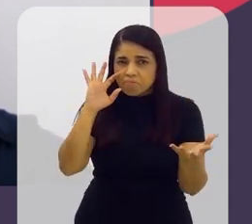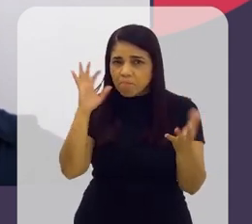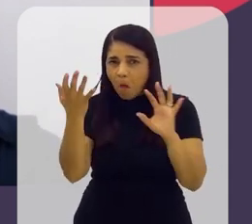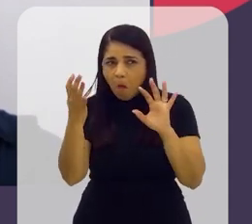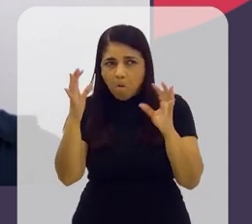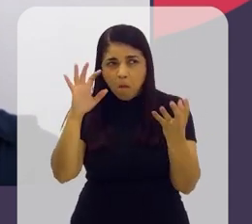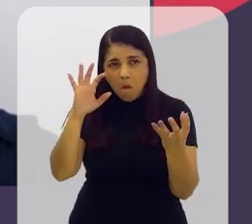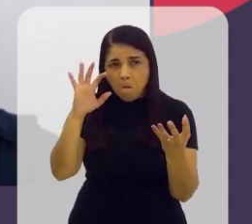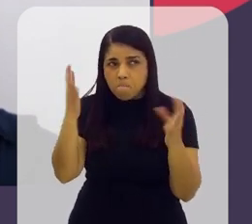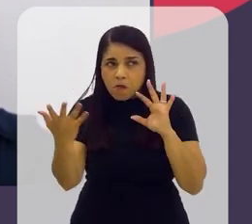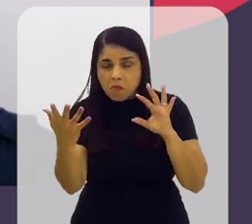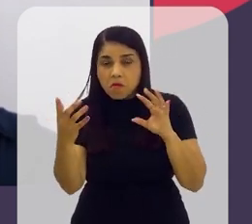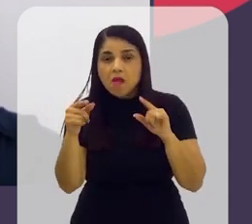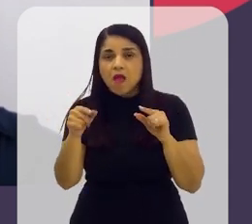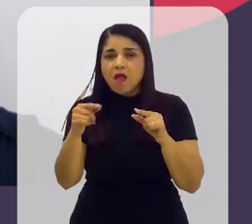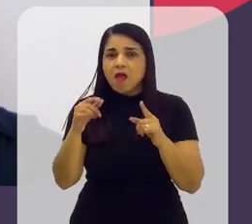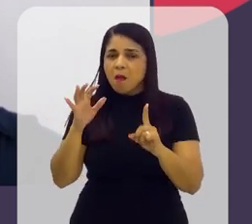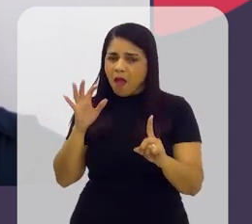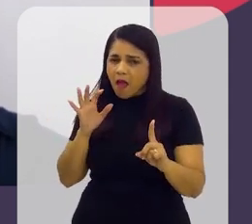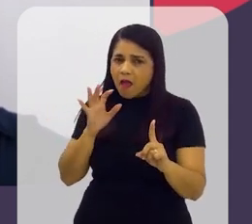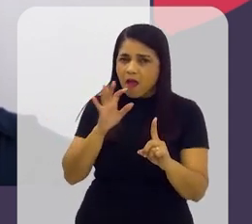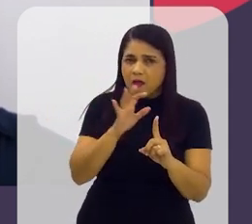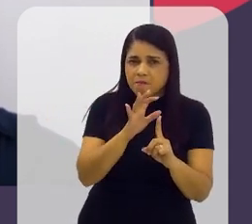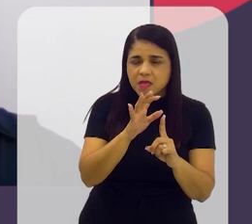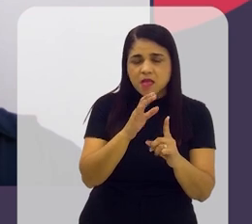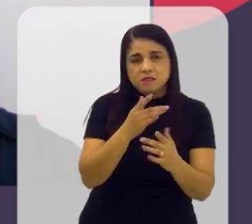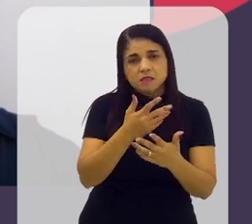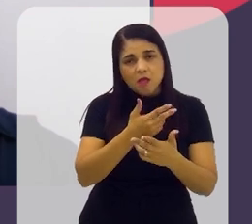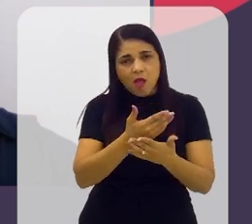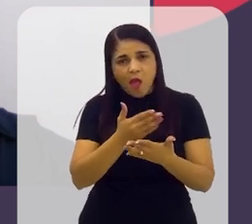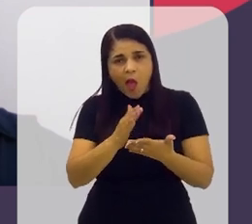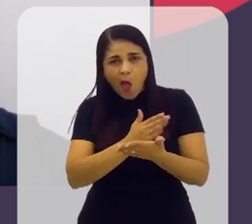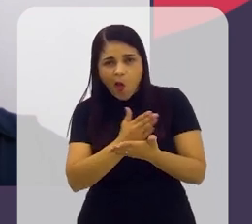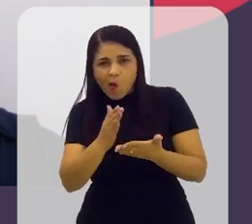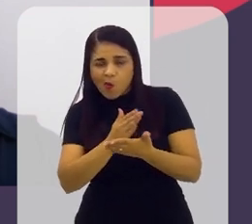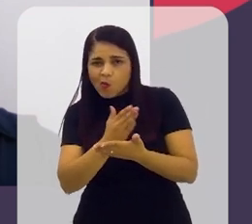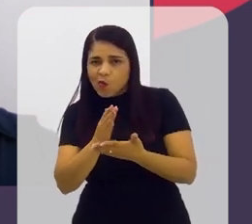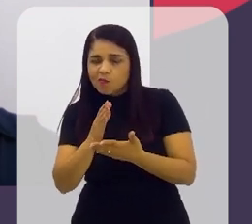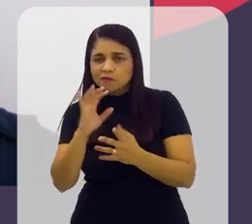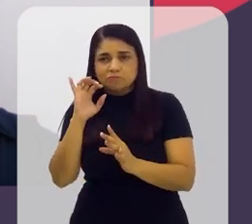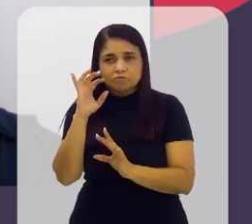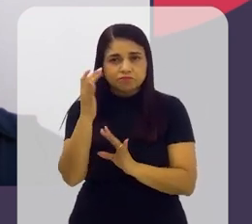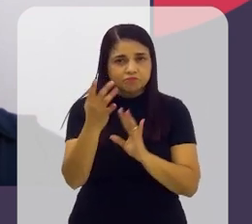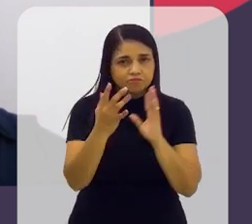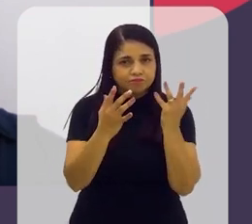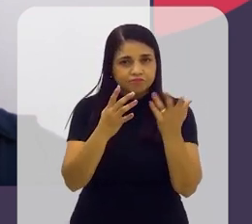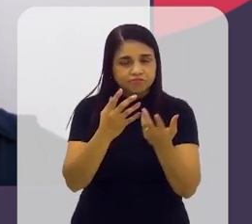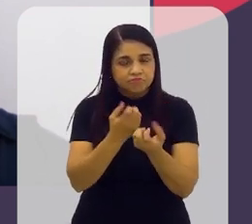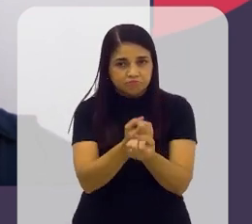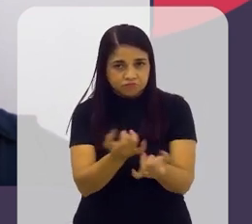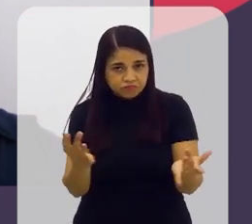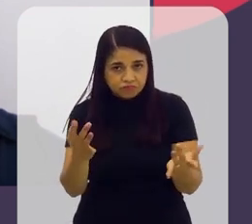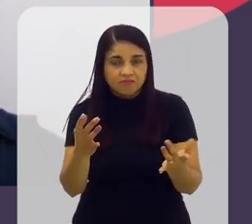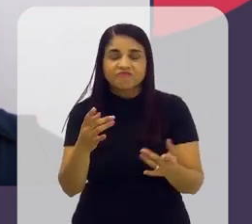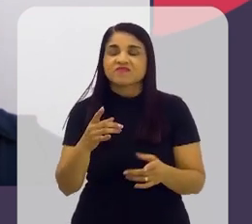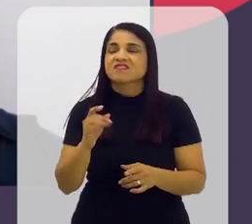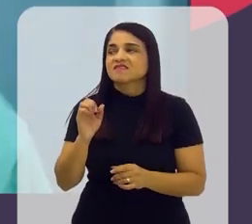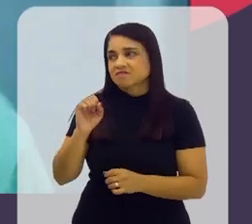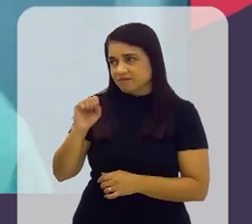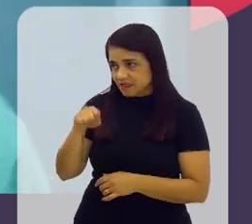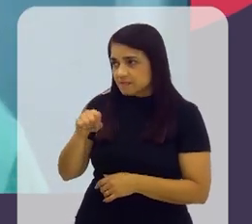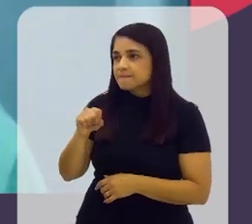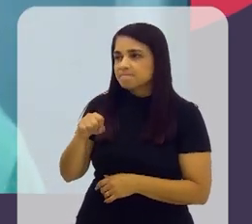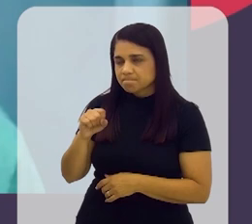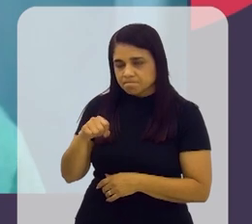climáticas, isso pode ser uma ameaça para algumas espécies de vegetação? Sem dúvida,